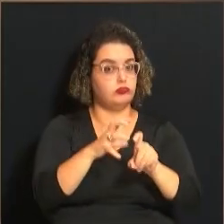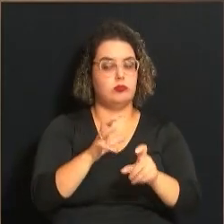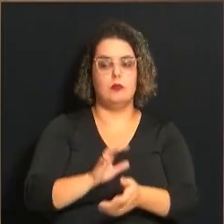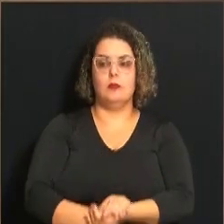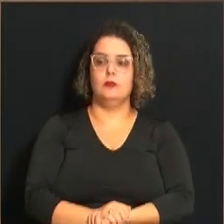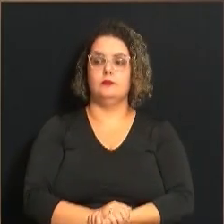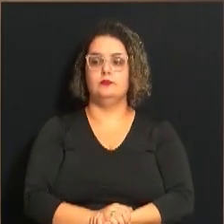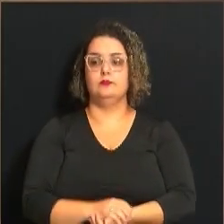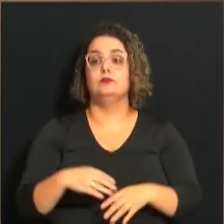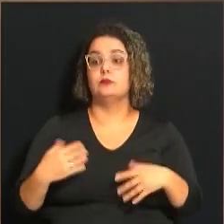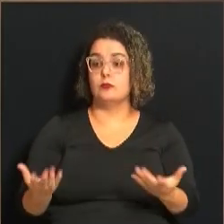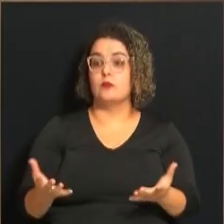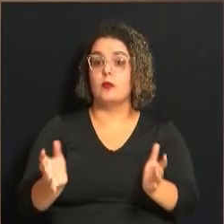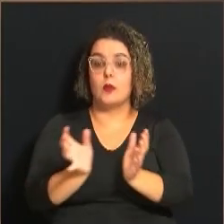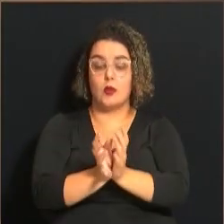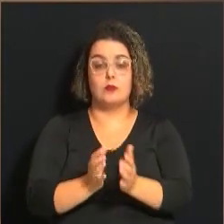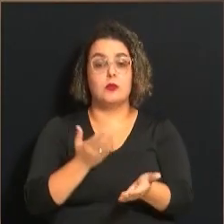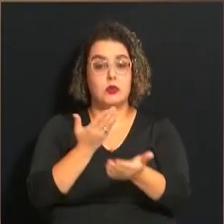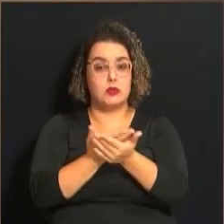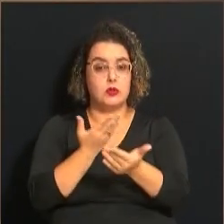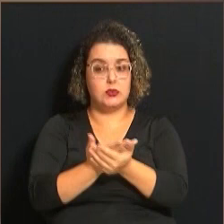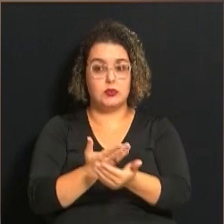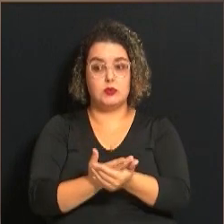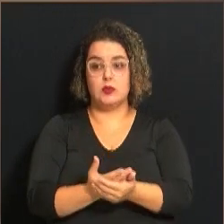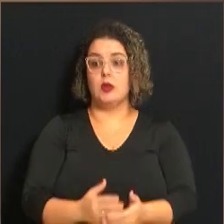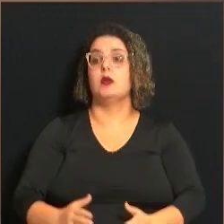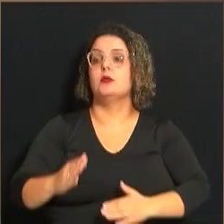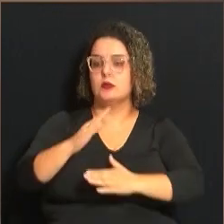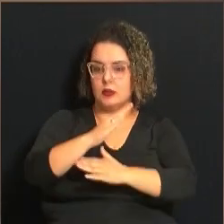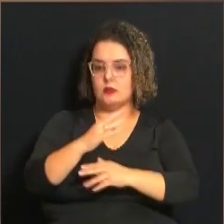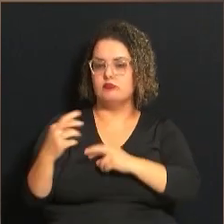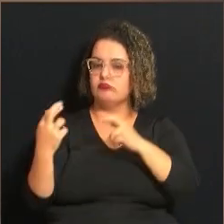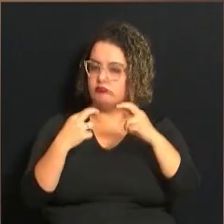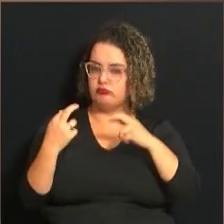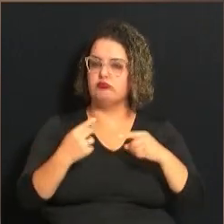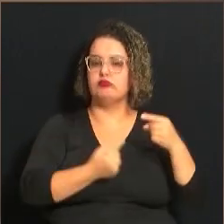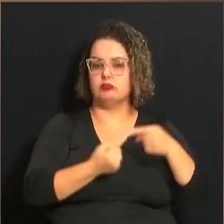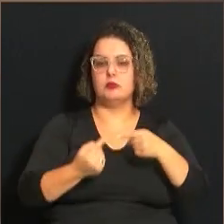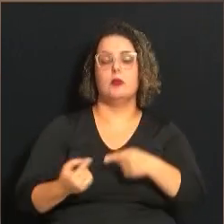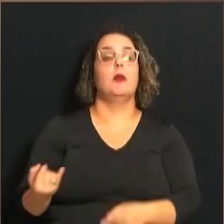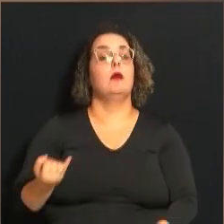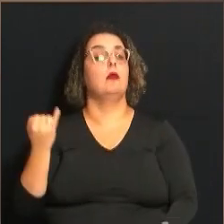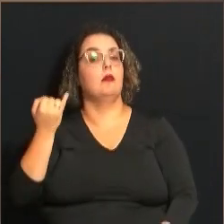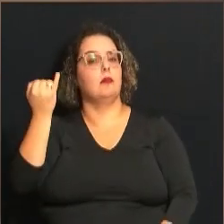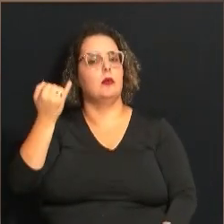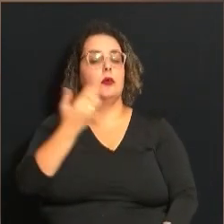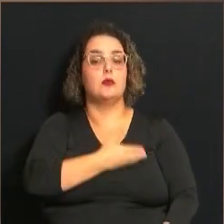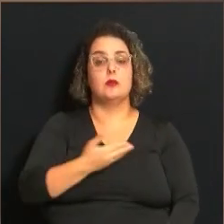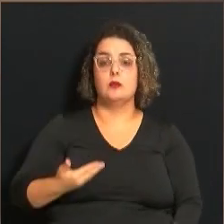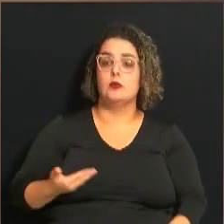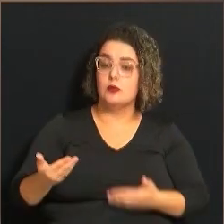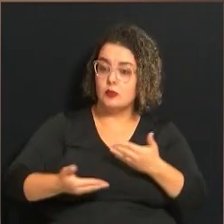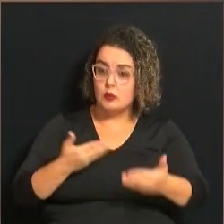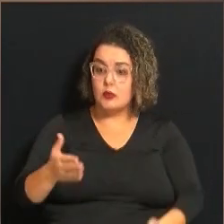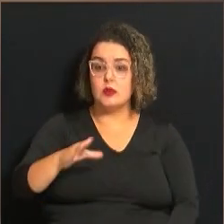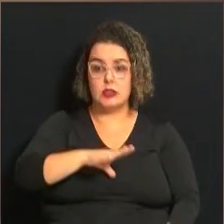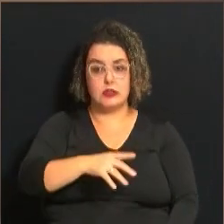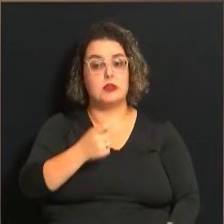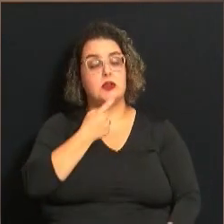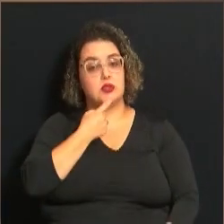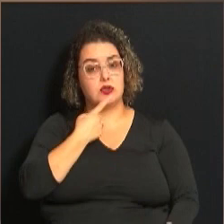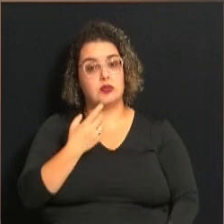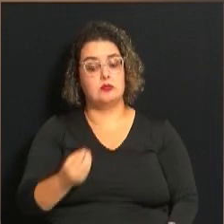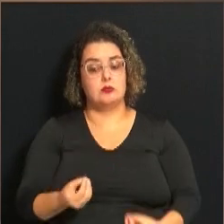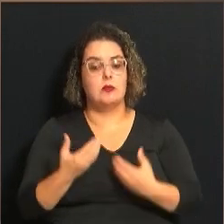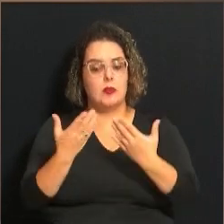A Comissão Especial de Estudos da Câmara, que analisa e discute a importância do funcionalismo público de Campinas, trouxe